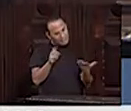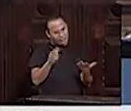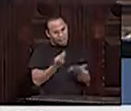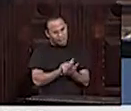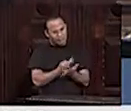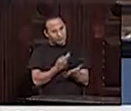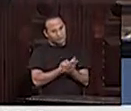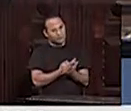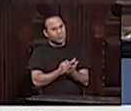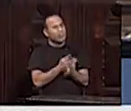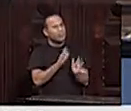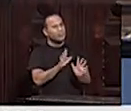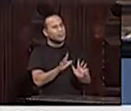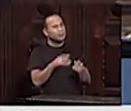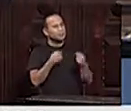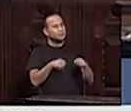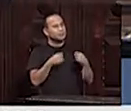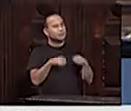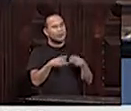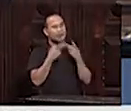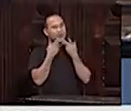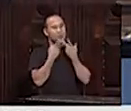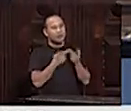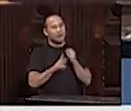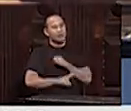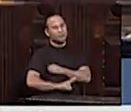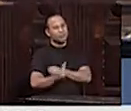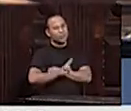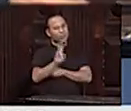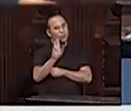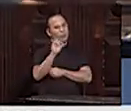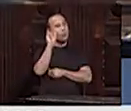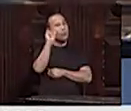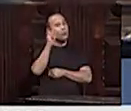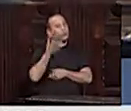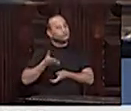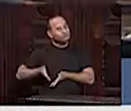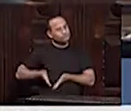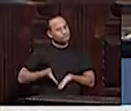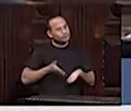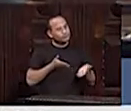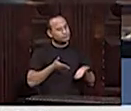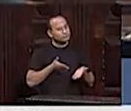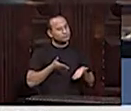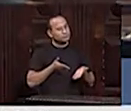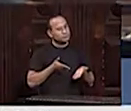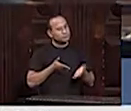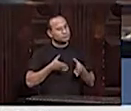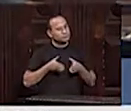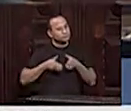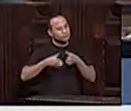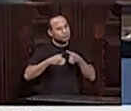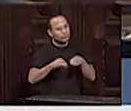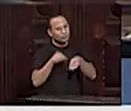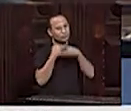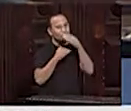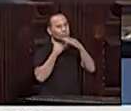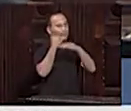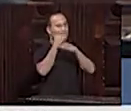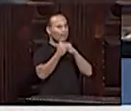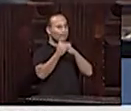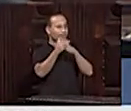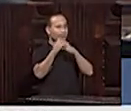da necessidade de se valorizar, de ter política de incentivo ao chamado setor produtivo,